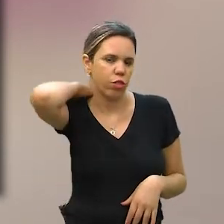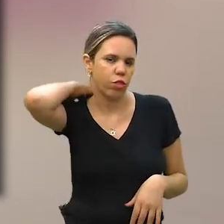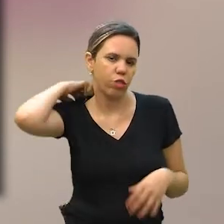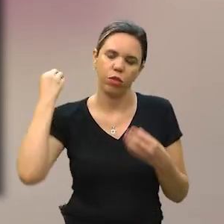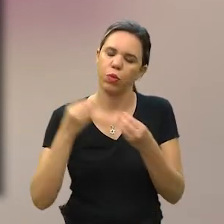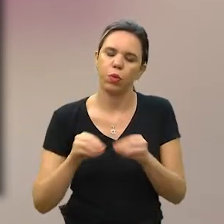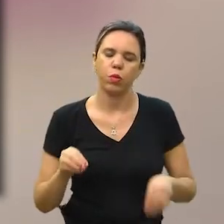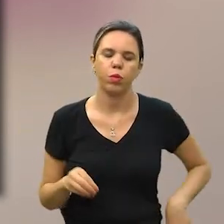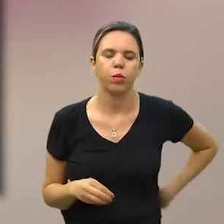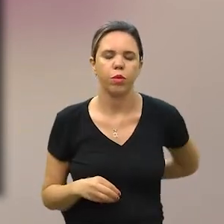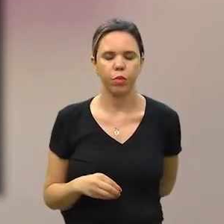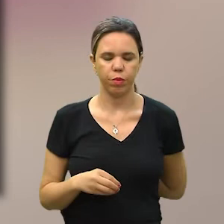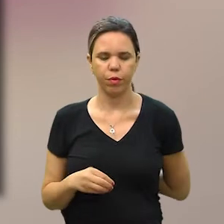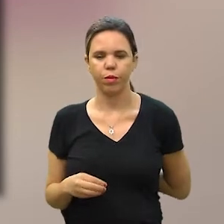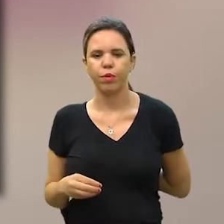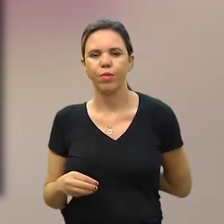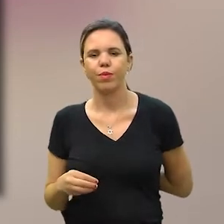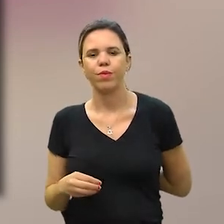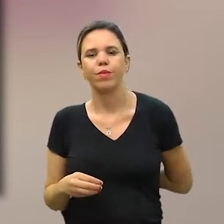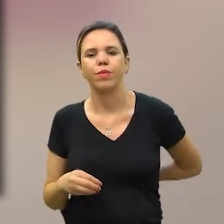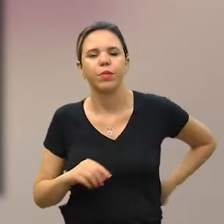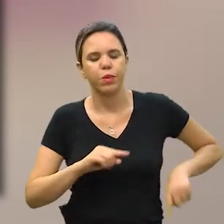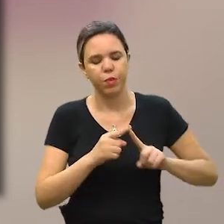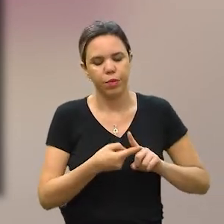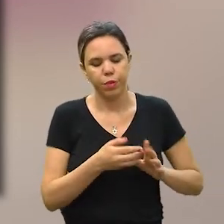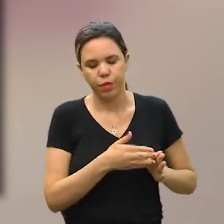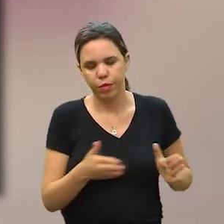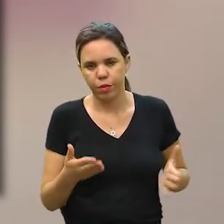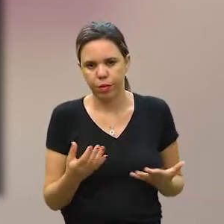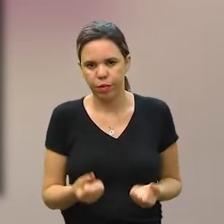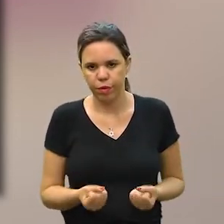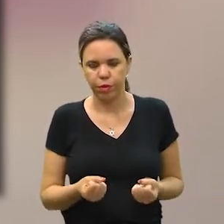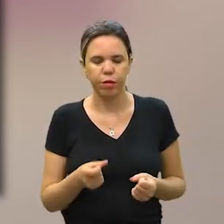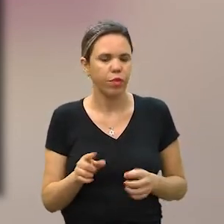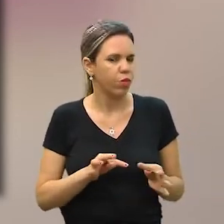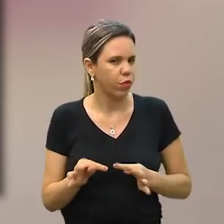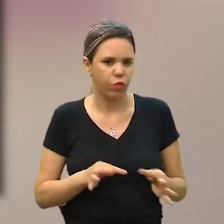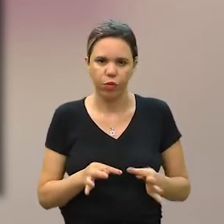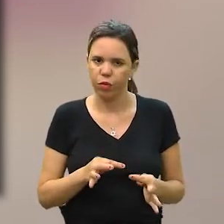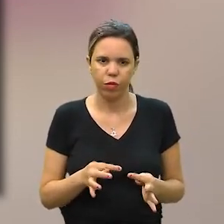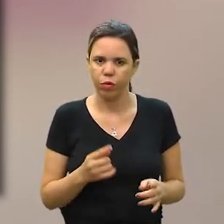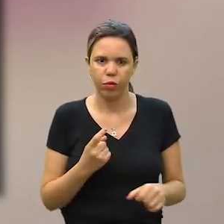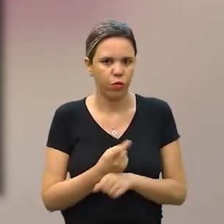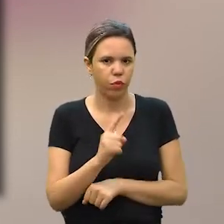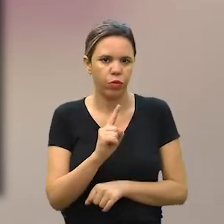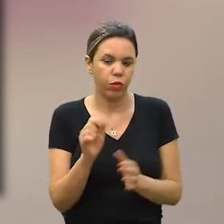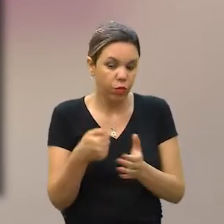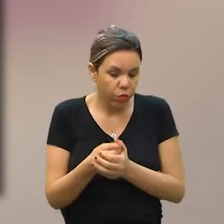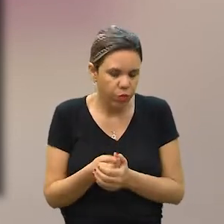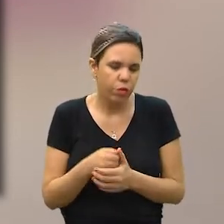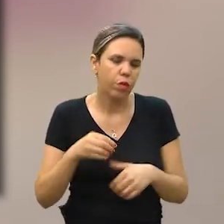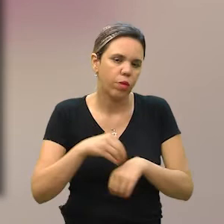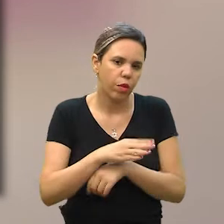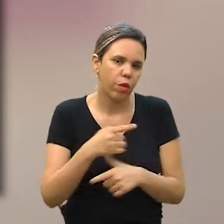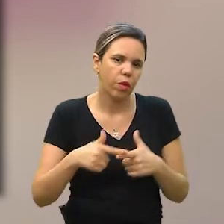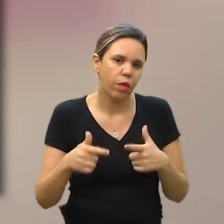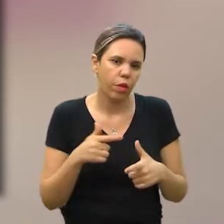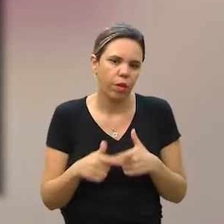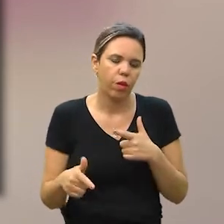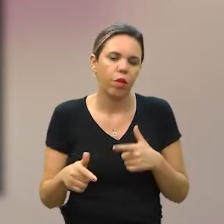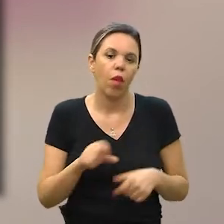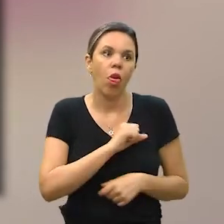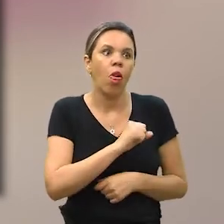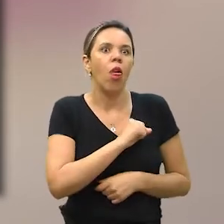mais afeta a placenta. Então, se não reconhecida, não tratada, ela pode levar a